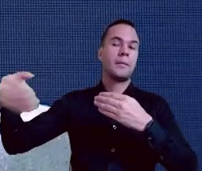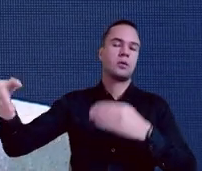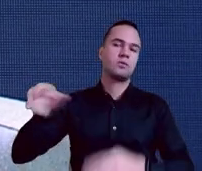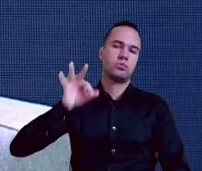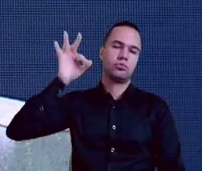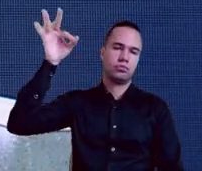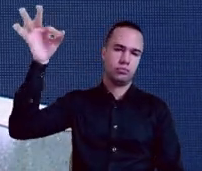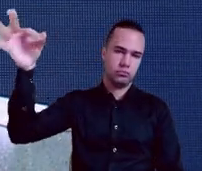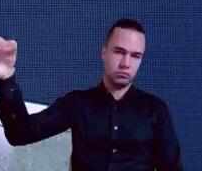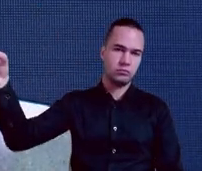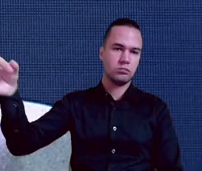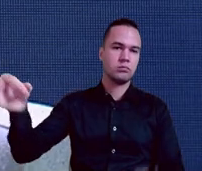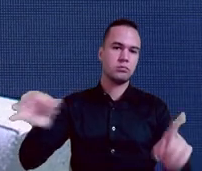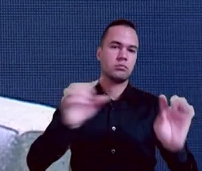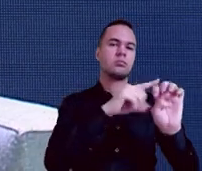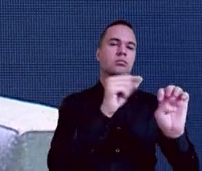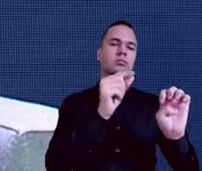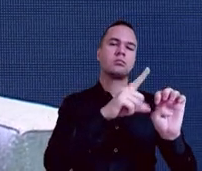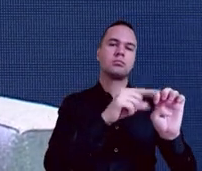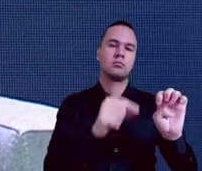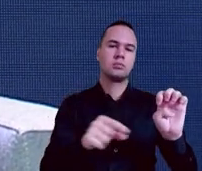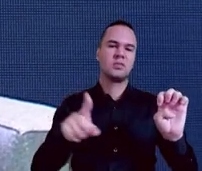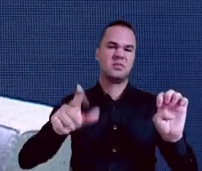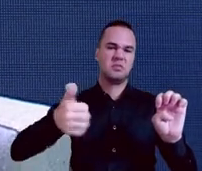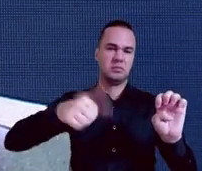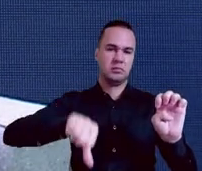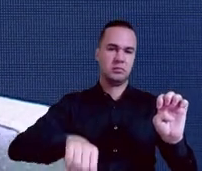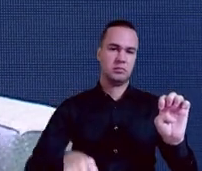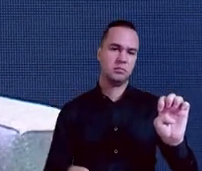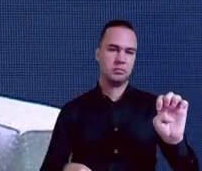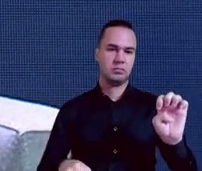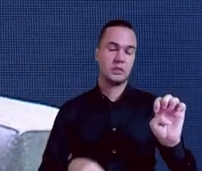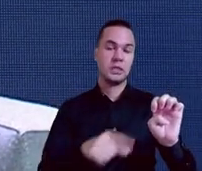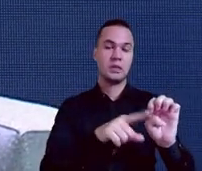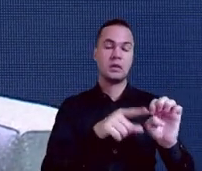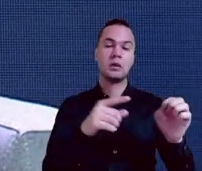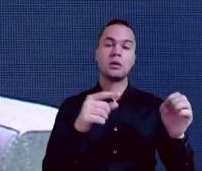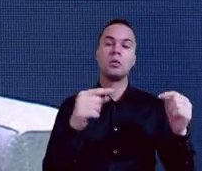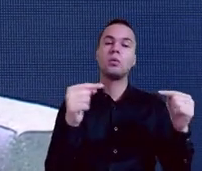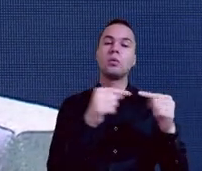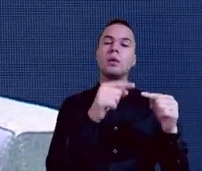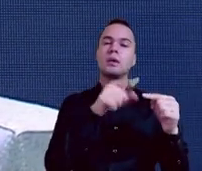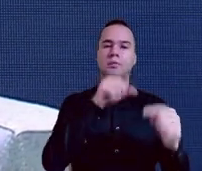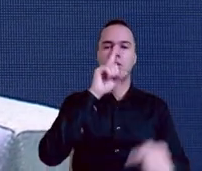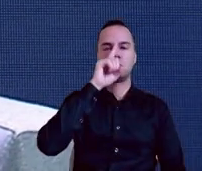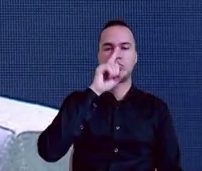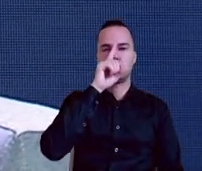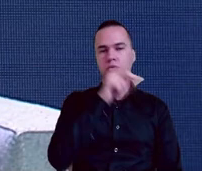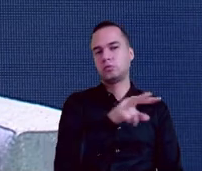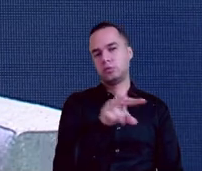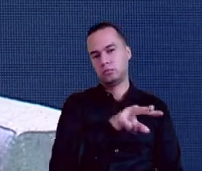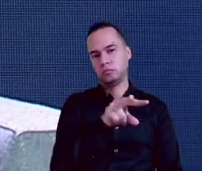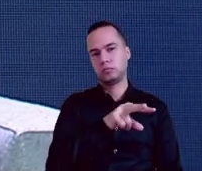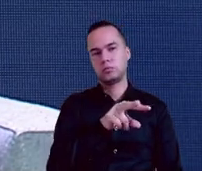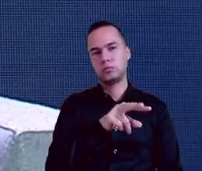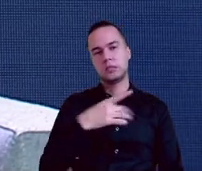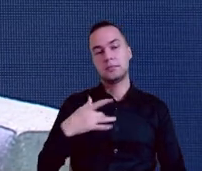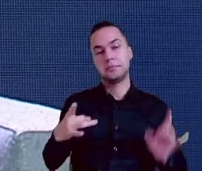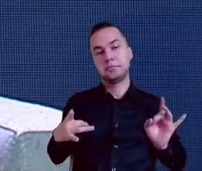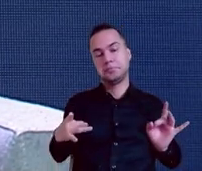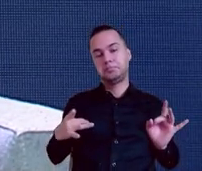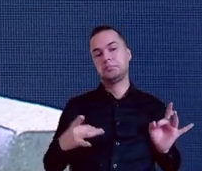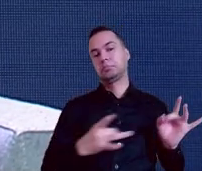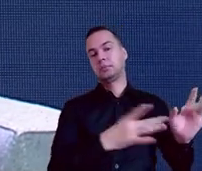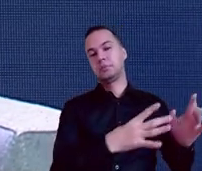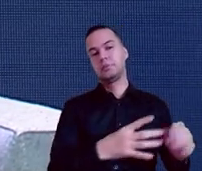um bom empreendedor e o mal empreendedor eles têm uma coisa em comum quer tomar risco você vai largar tudo a primeira pergunta